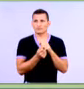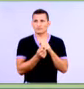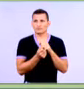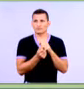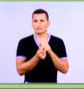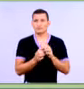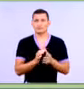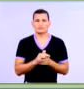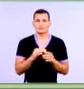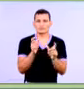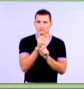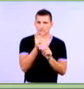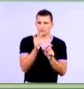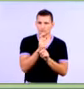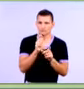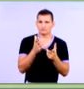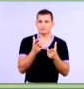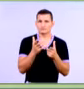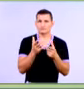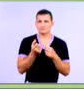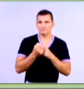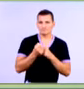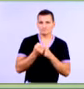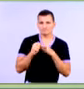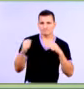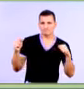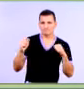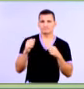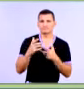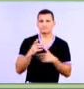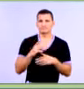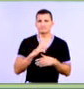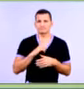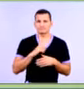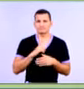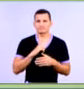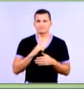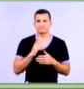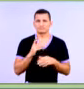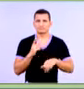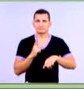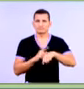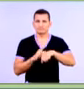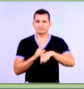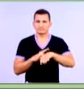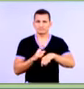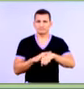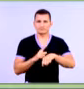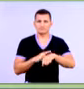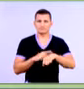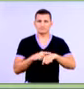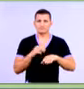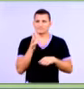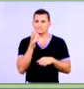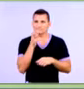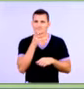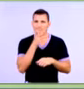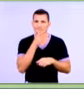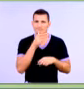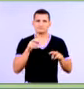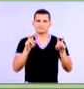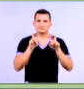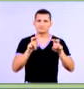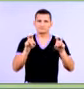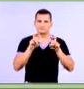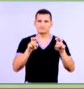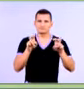estou com uma estrutura muito grande, isso vai acarretar em um grande tempo, né, num custo computacional para ficar